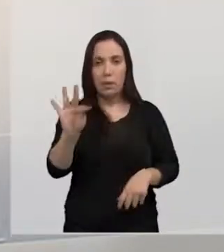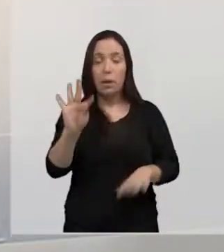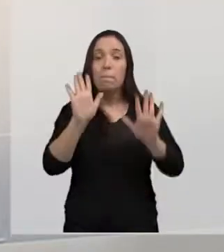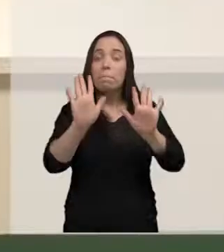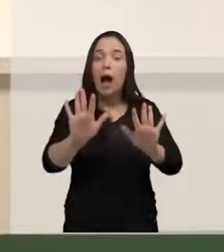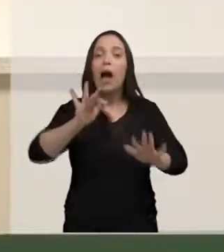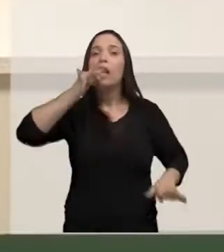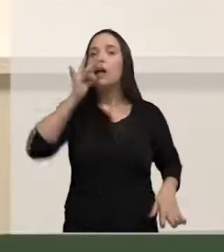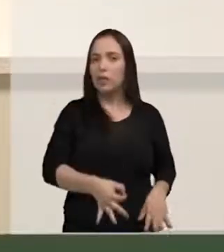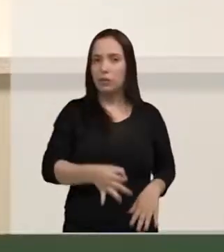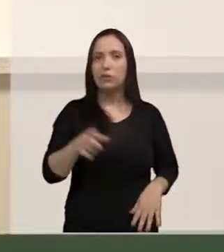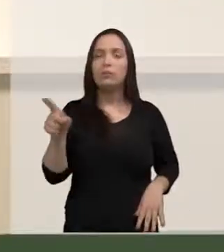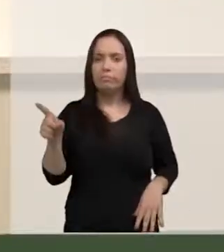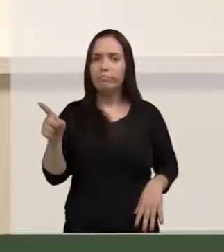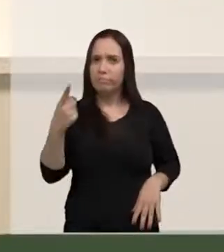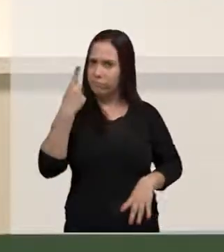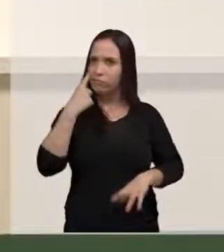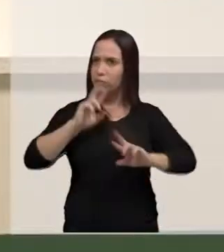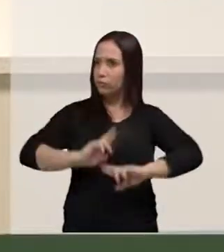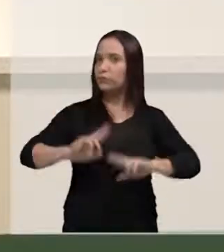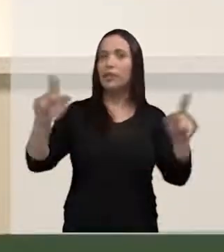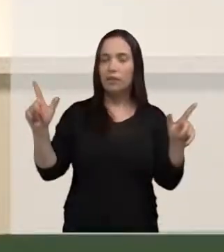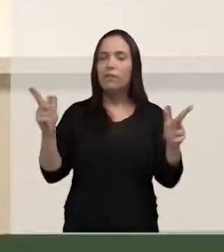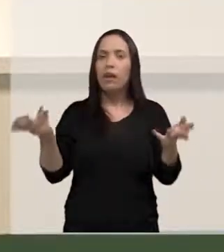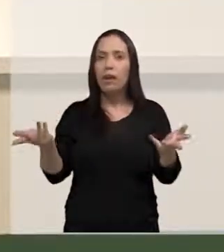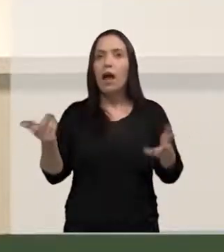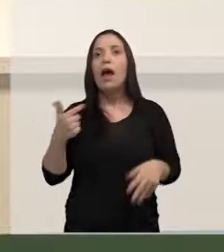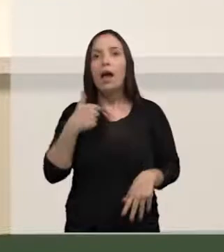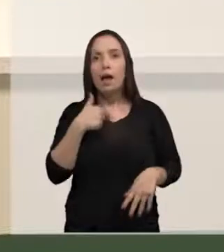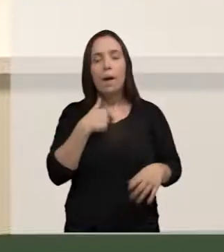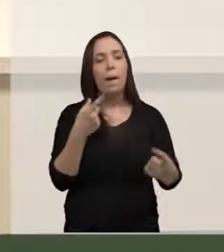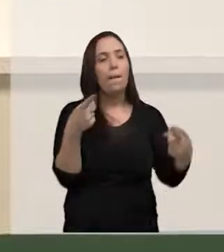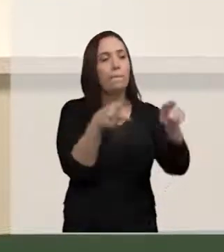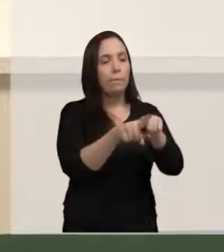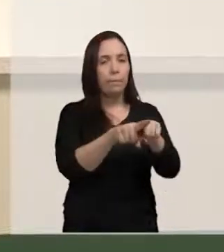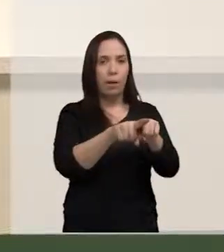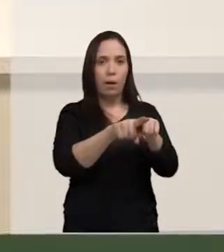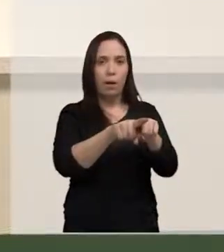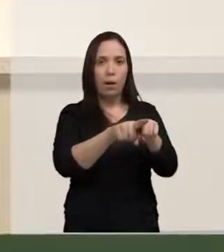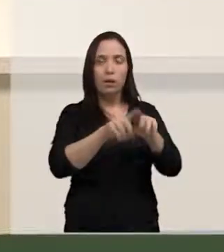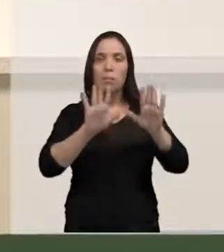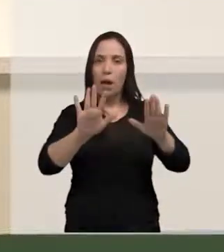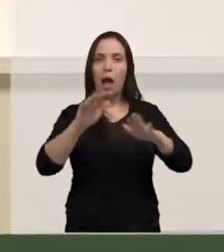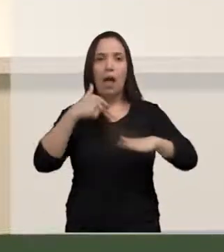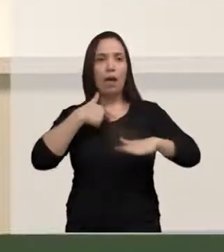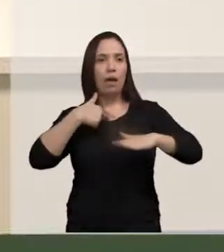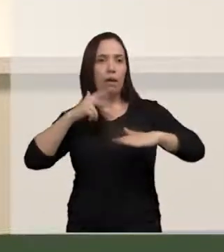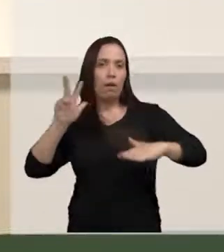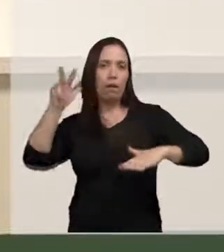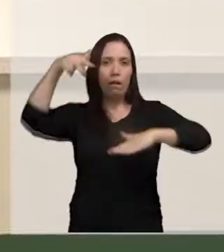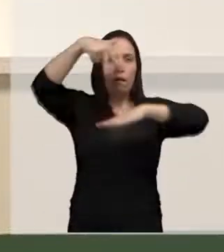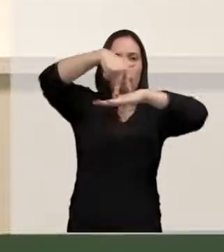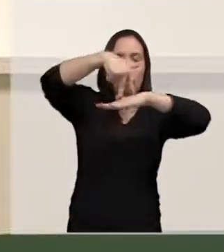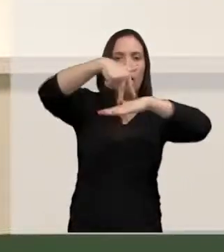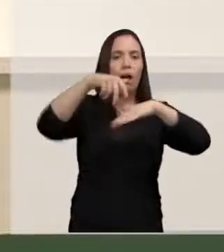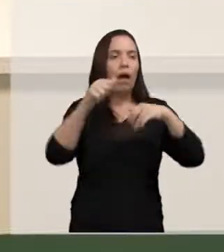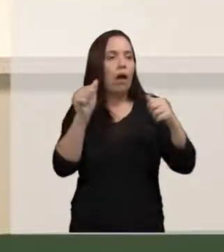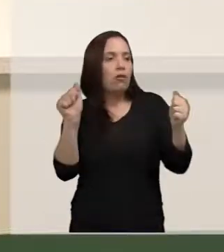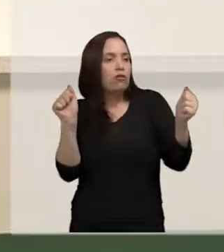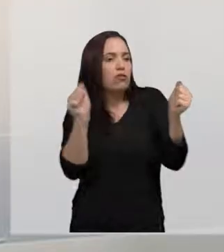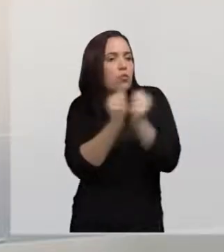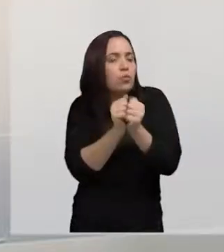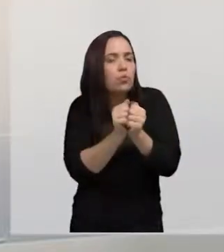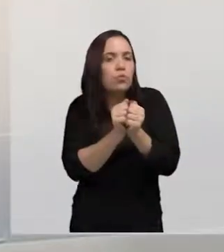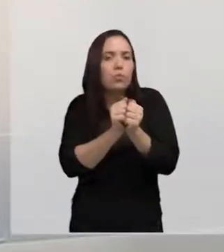legal, diferente. Eu achei legal, diferente. Fazer um apoio crítico. Eu apoio o Fernando Haddad, mas não sou um palanque dele e nem, caso ele vença,